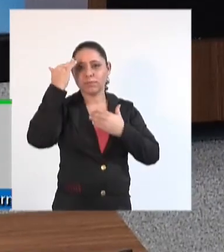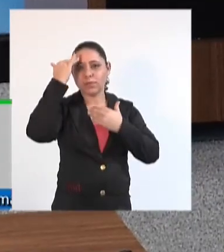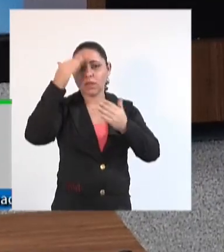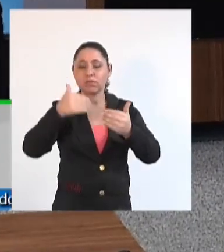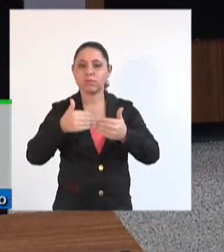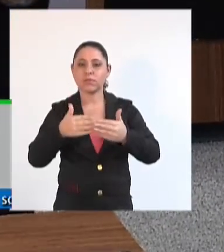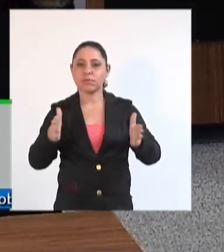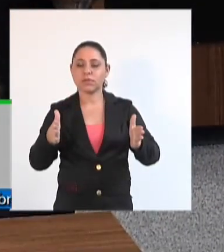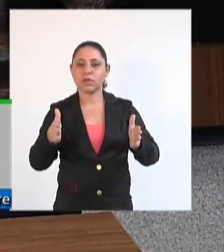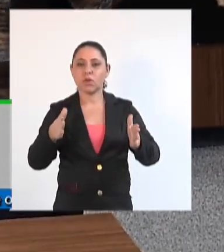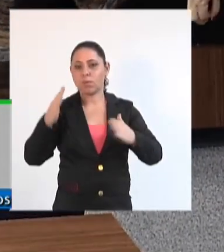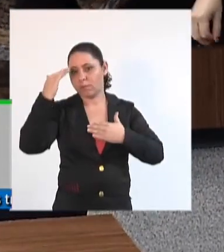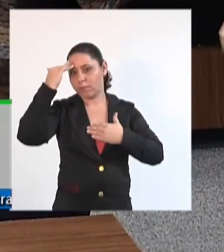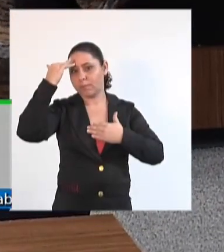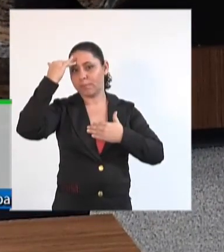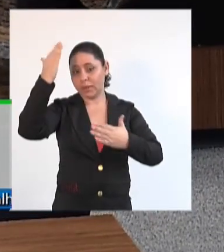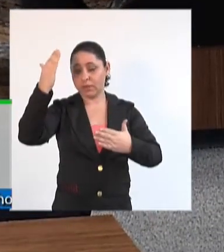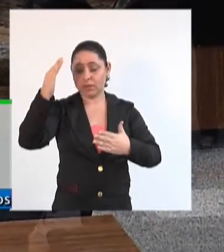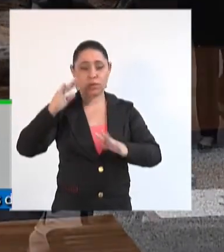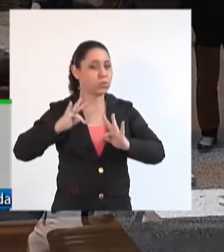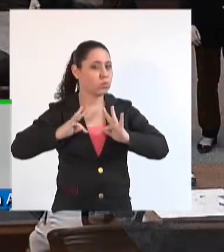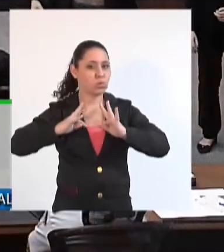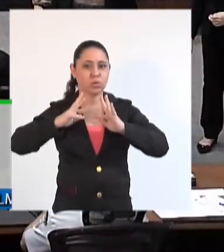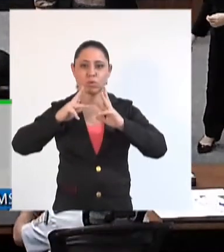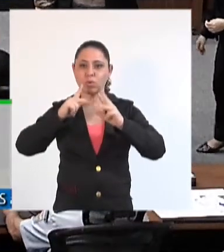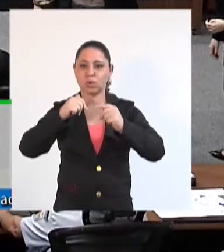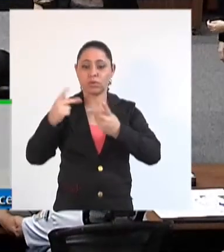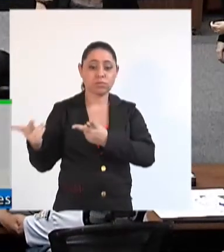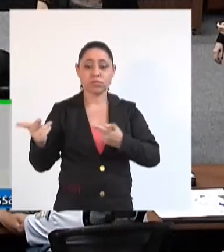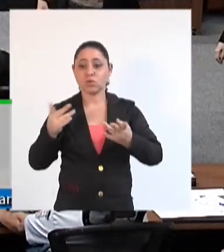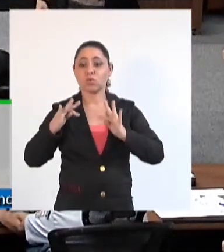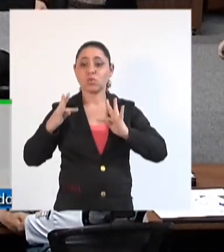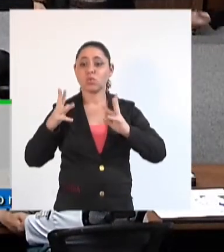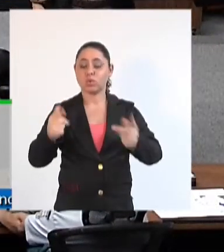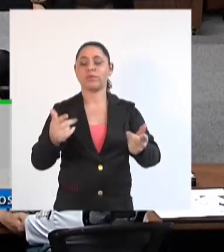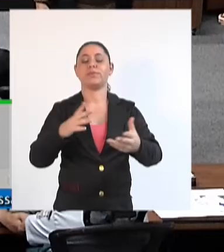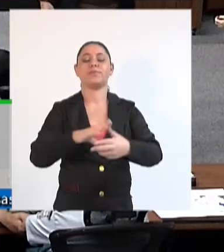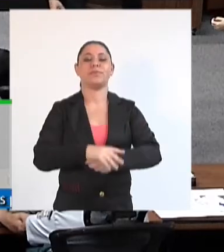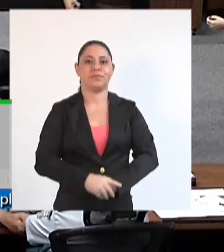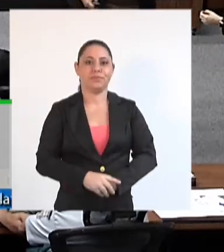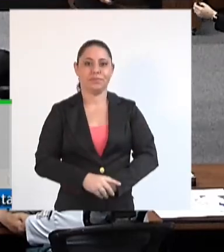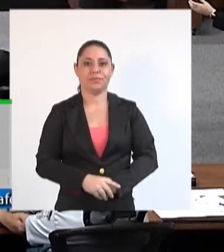muito obrigada pela abertura, muito obrigada pela presença de vocês.